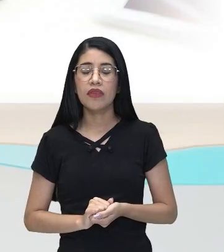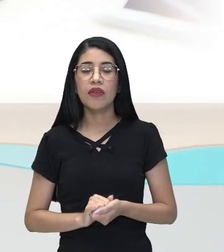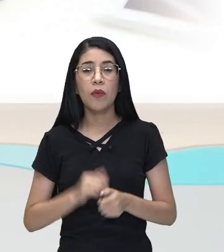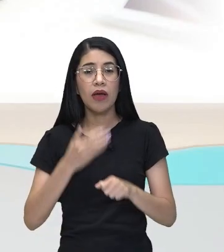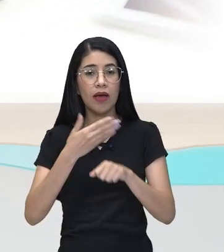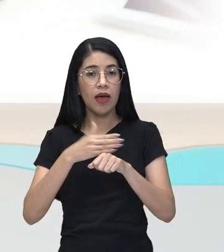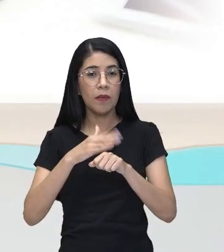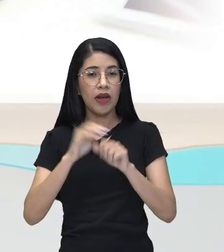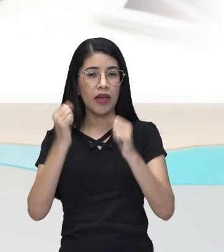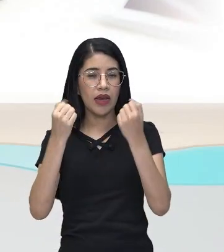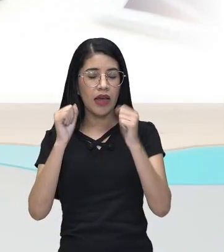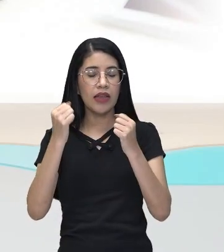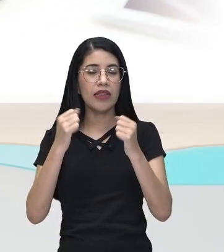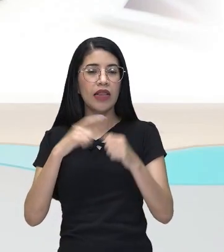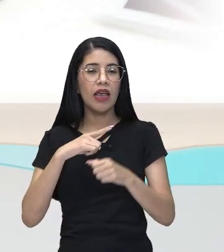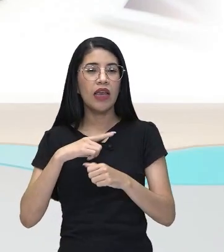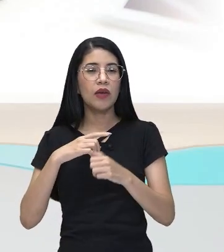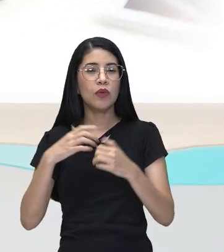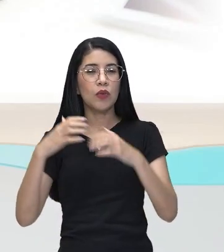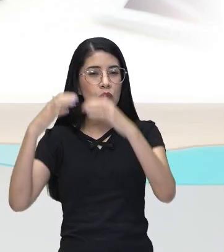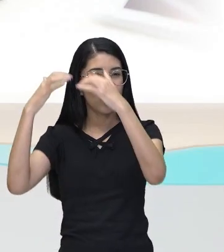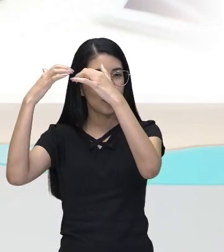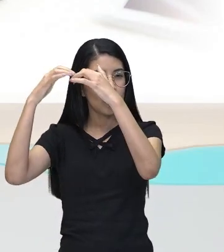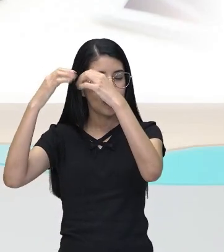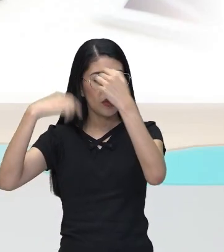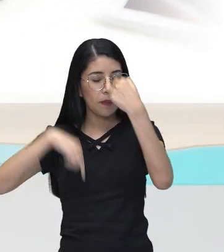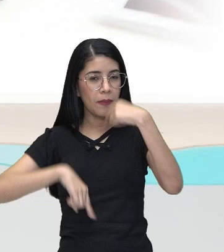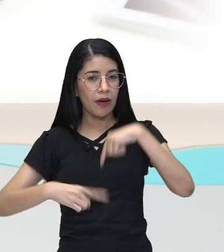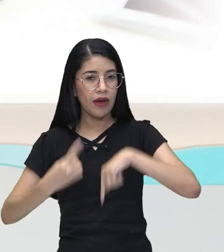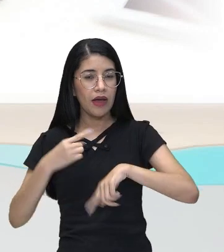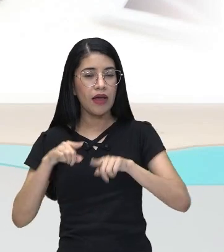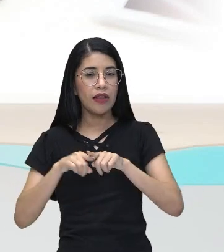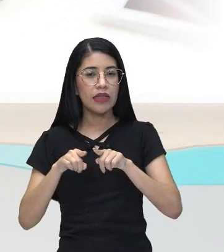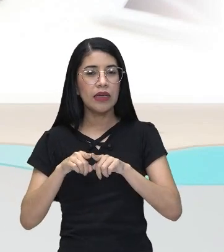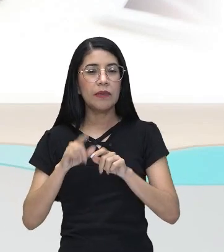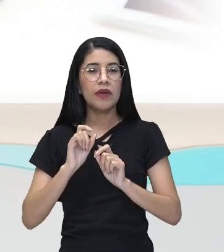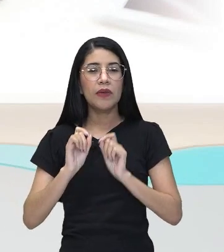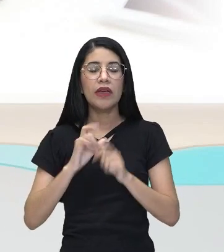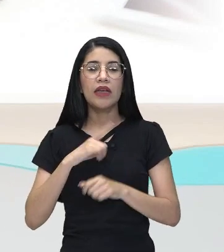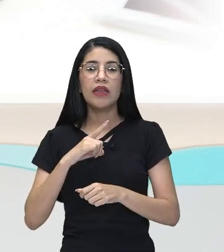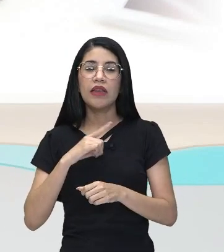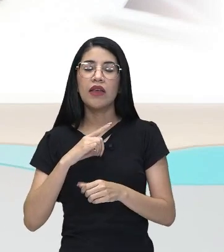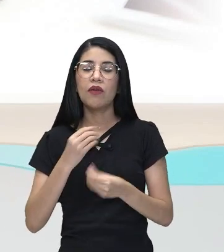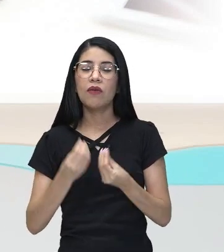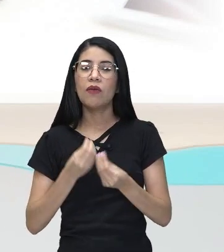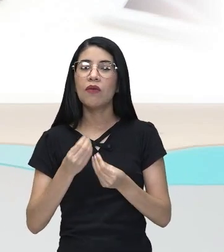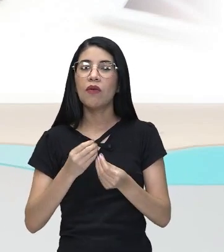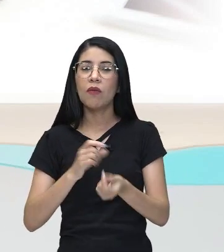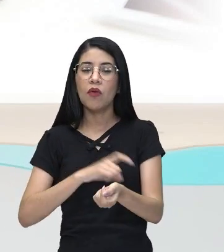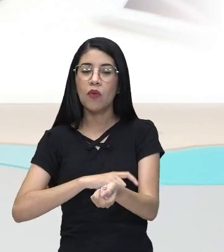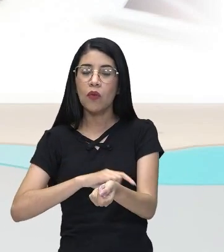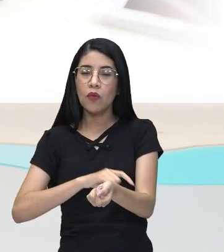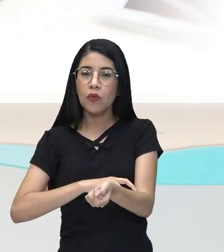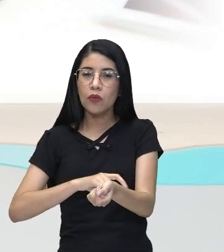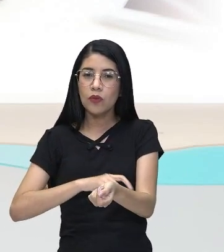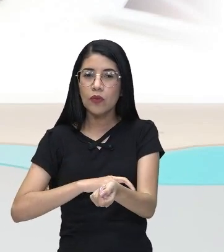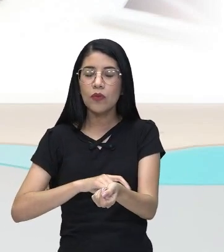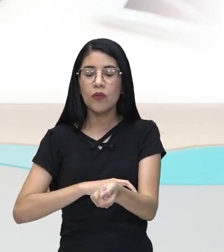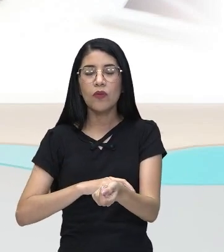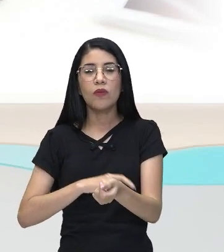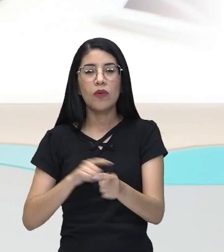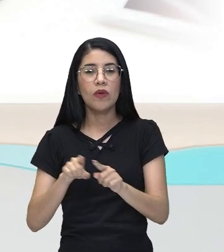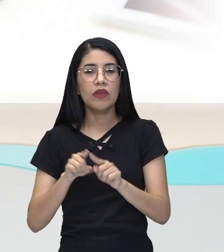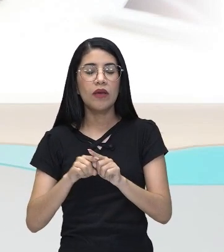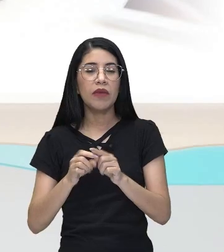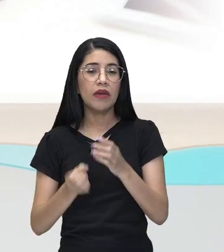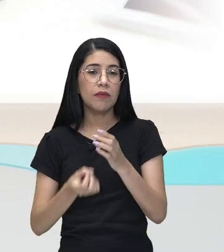nervoso simpático, né? Ordens do cérebro que incluem a constrição, né, dos vasos e aumentam a